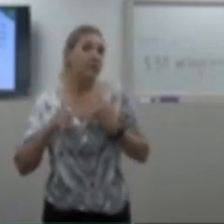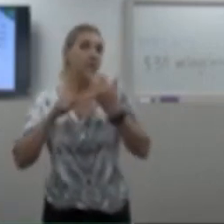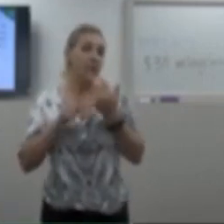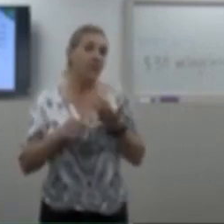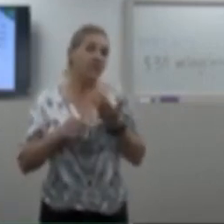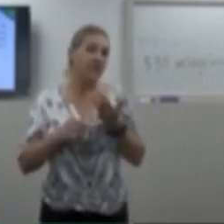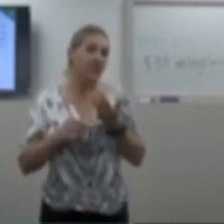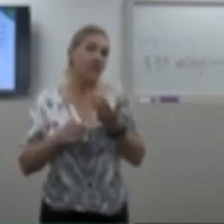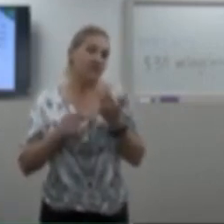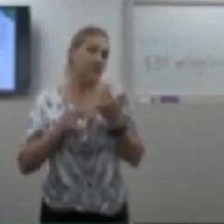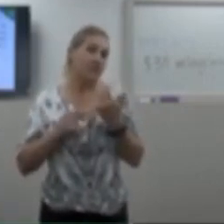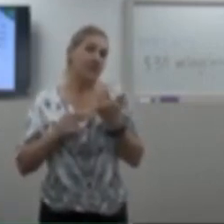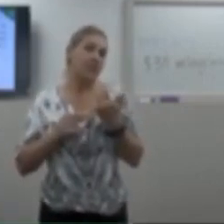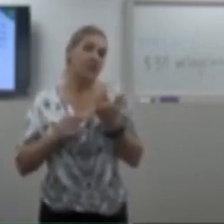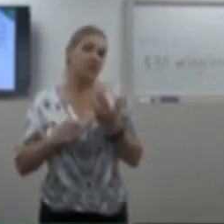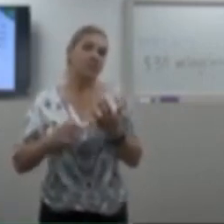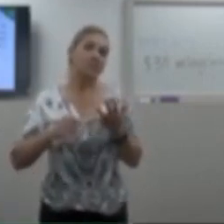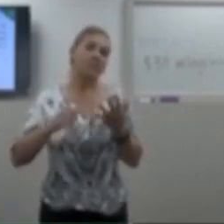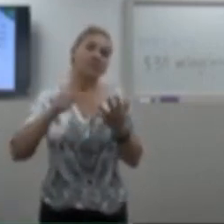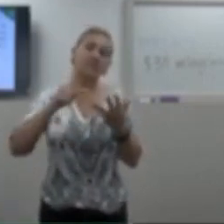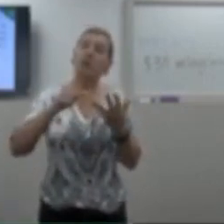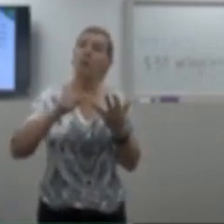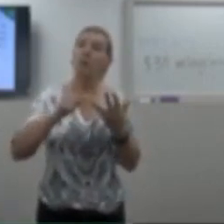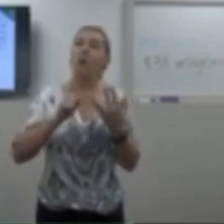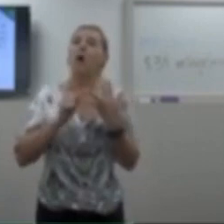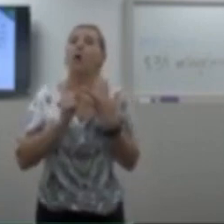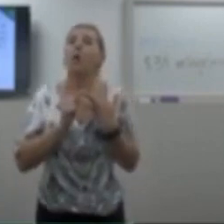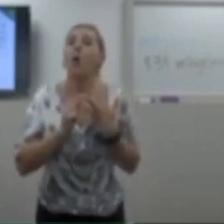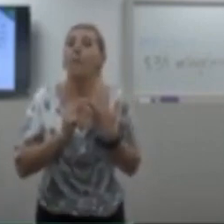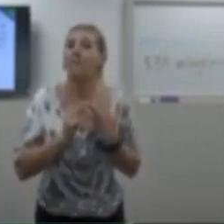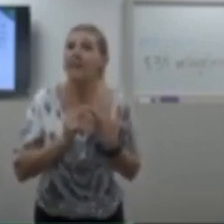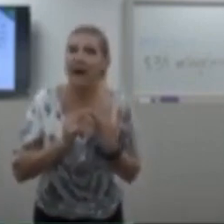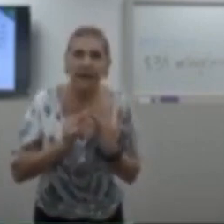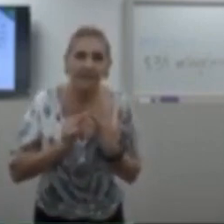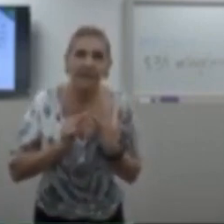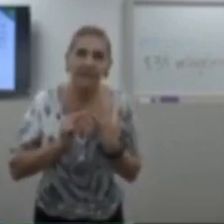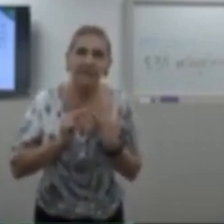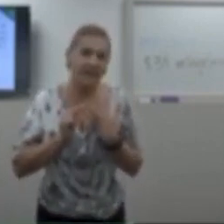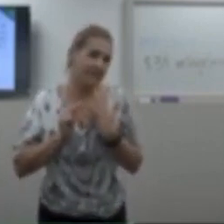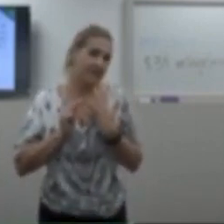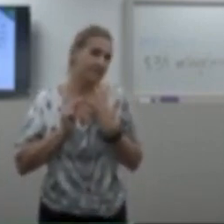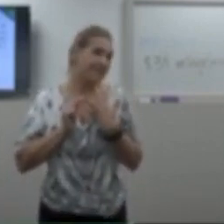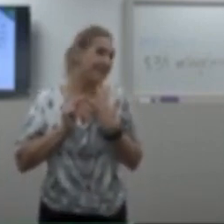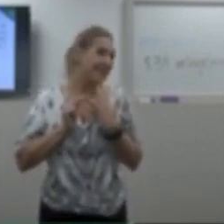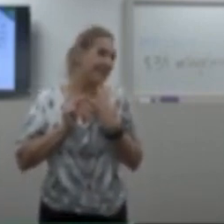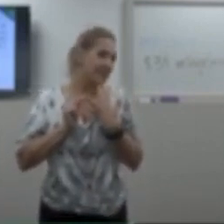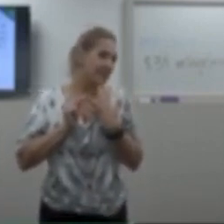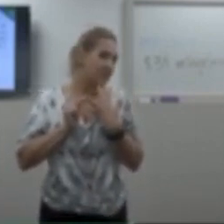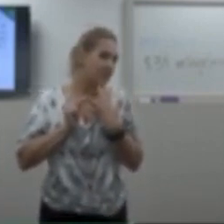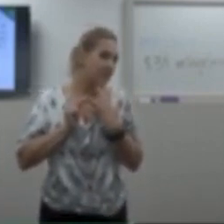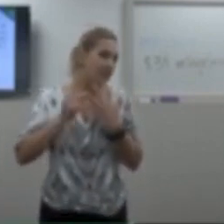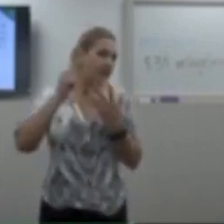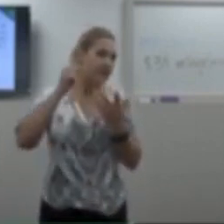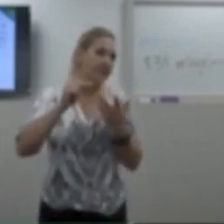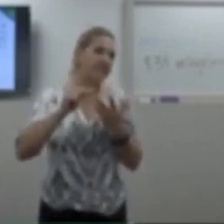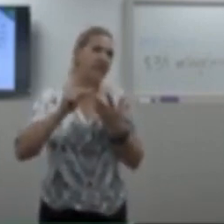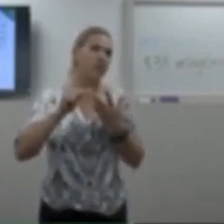Achar uma receita de alguma coisa que você gosta. Primeiro passo. Segundo, copiar essa receita